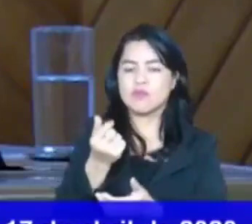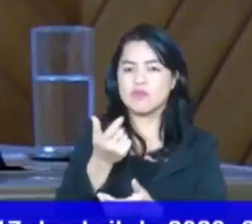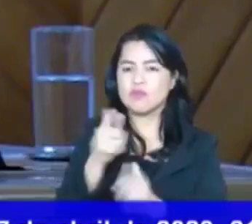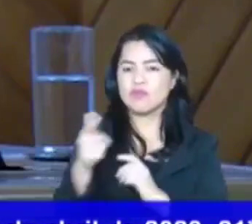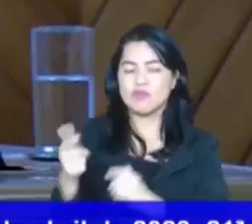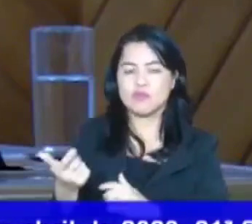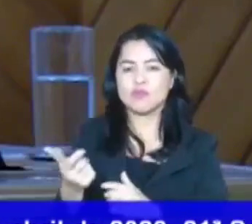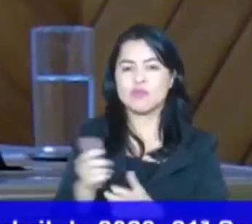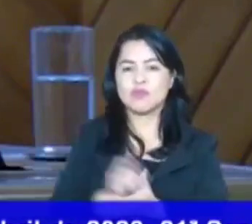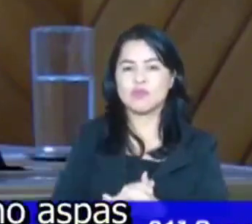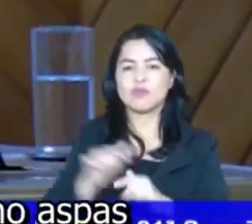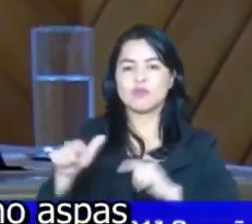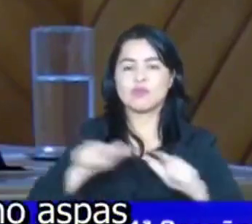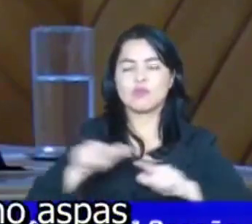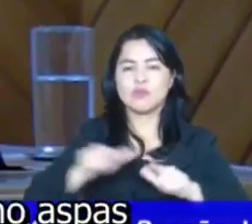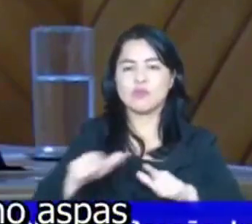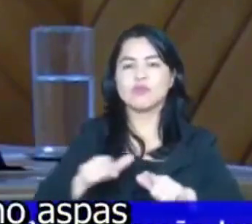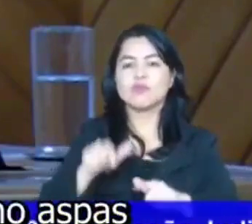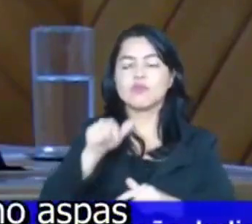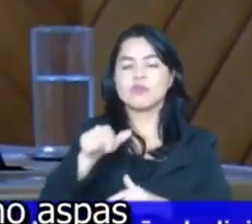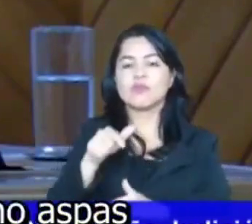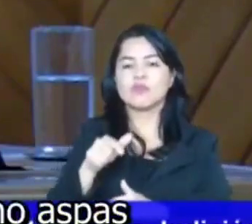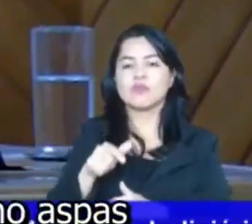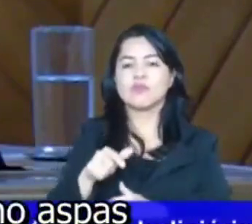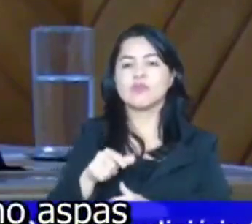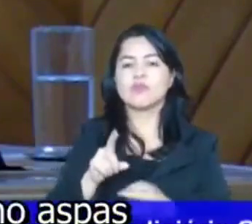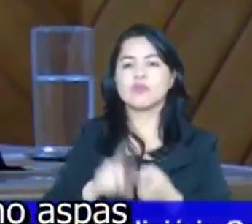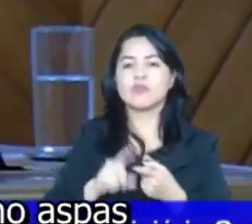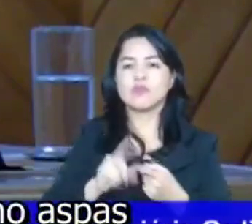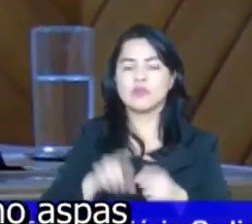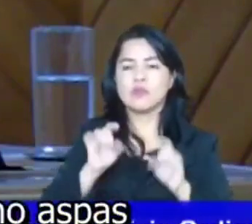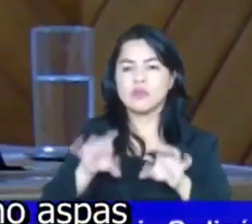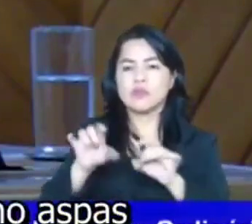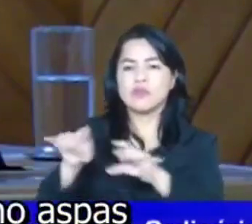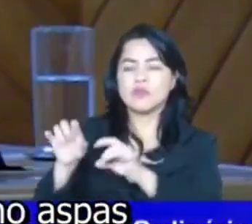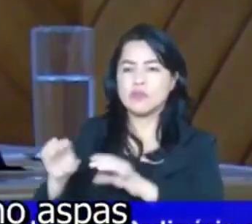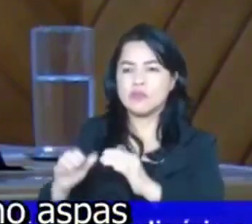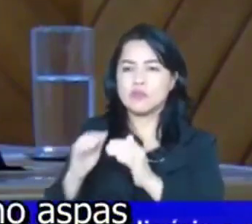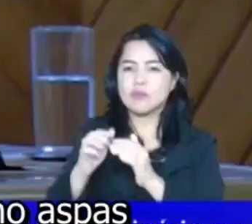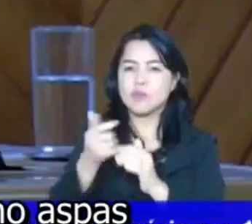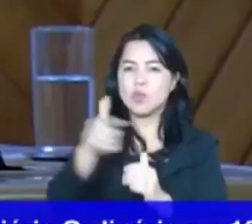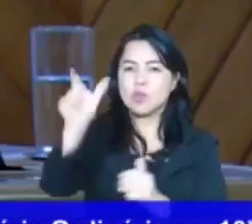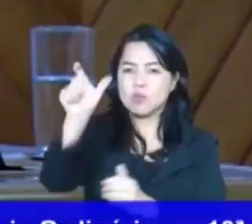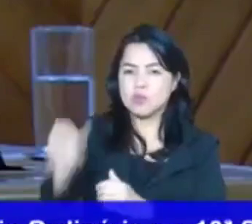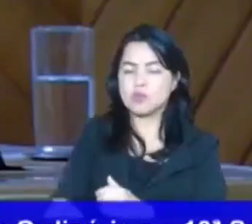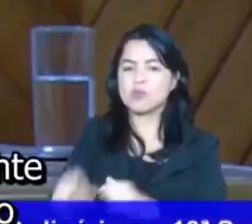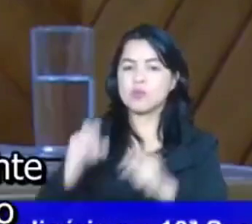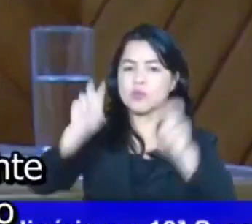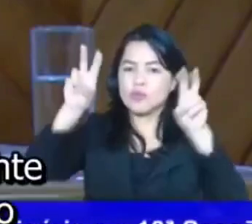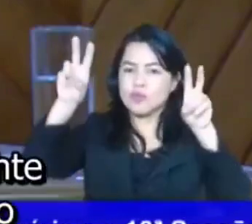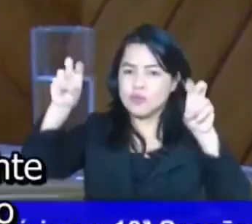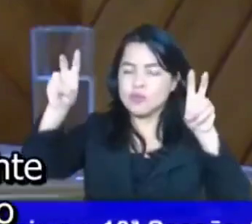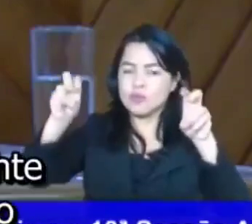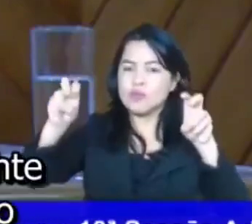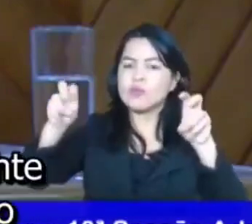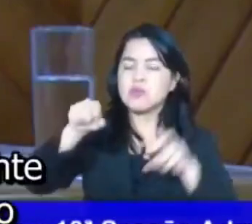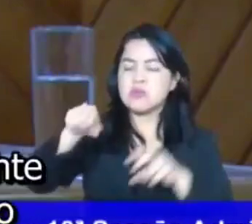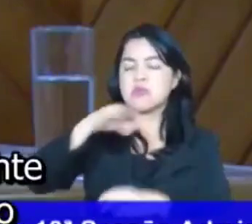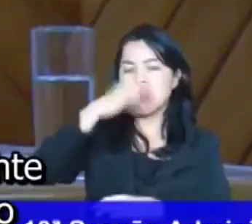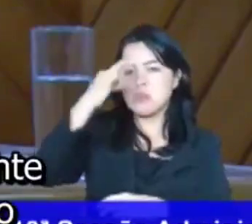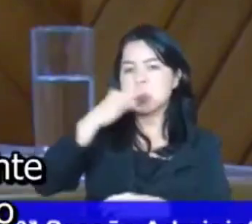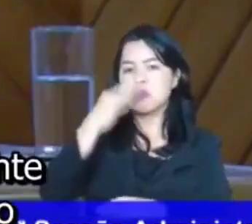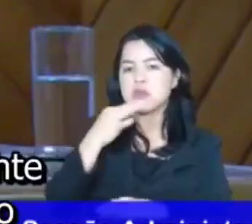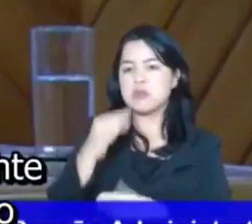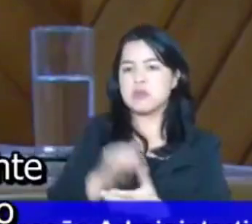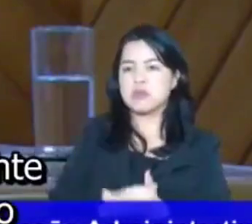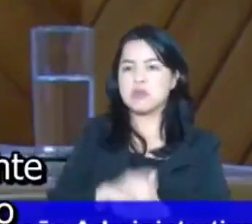serviços executados na confecção de encomendas vendidas a terceiro. Fecho aspas, segundo disposto no